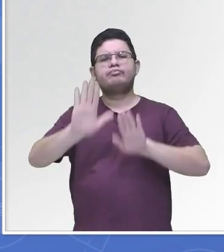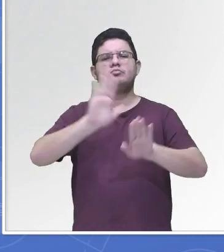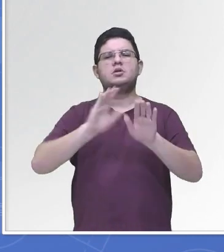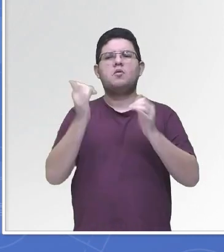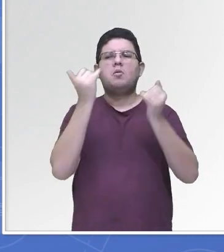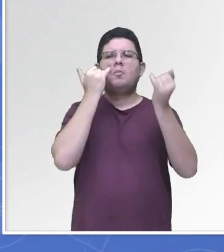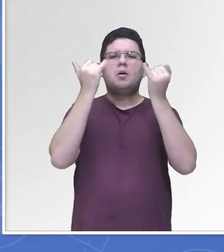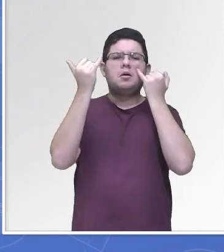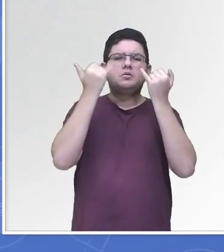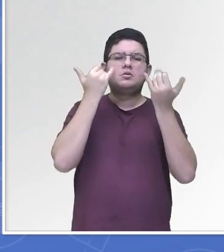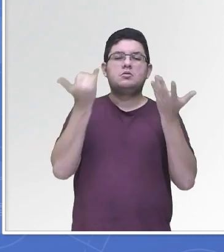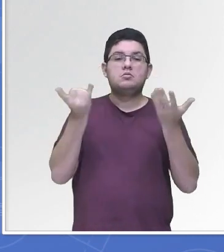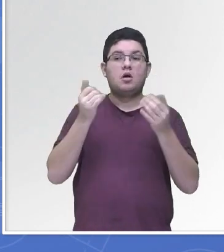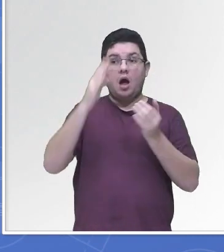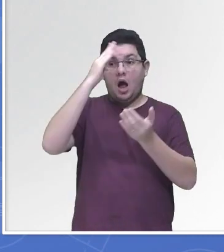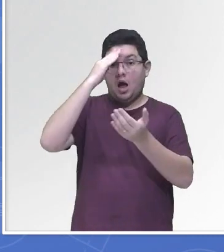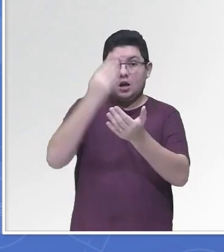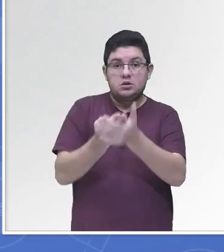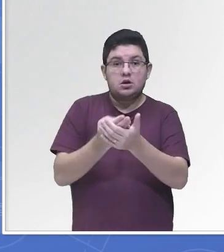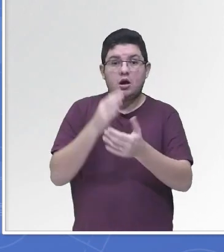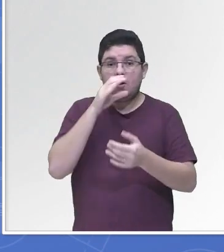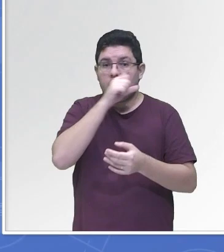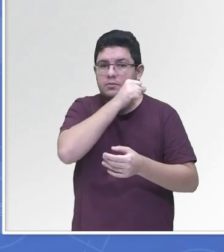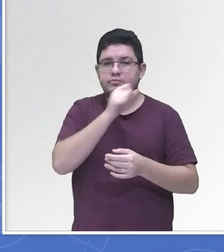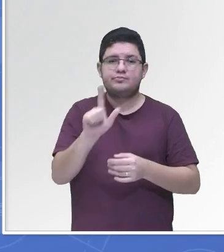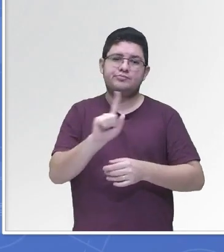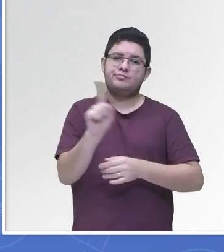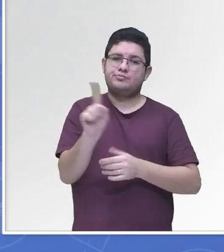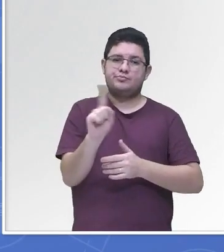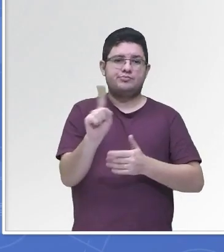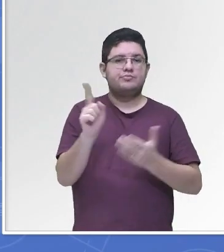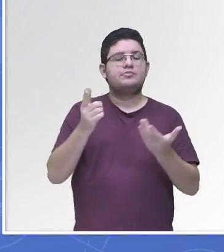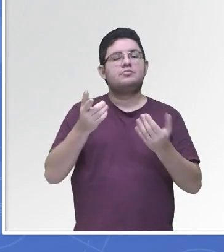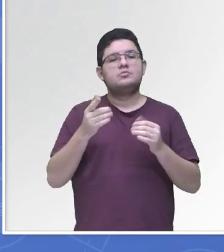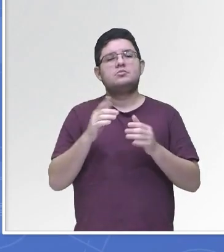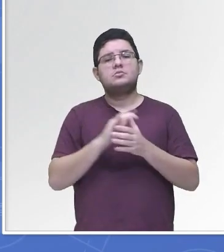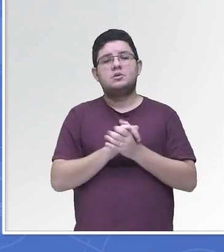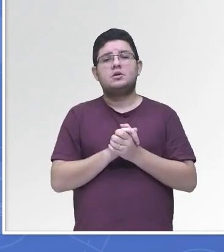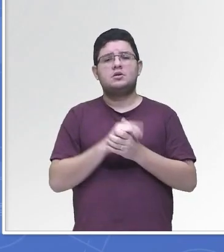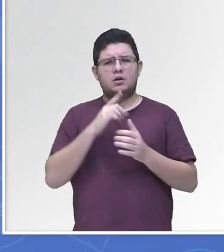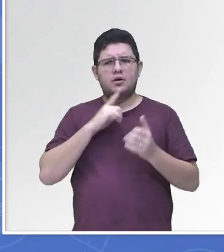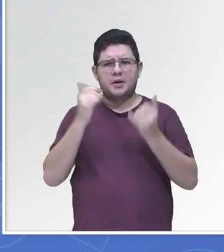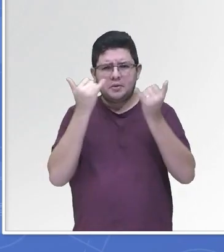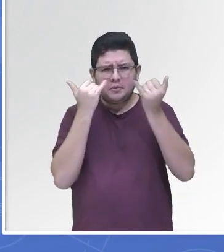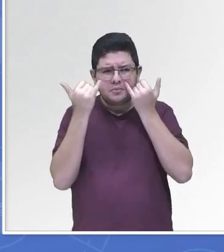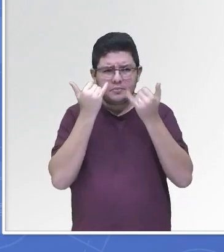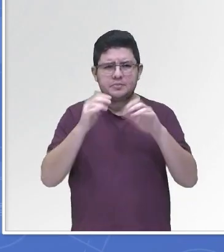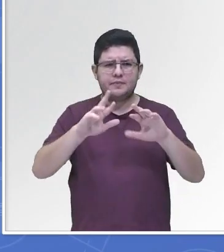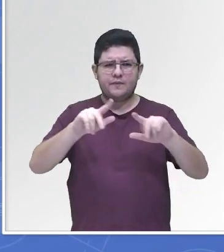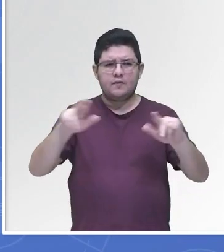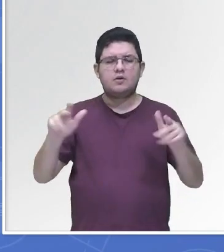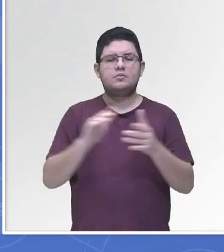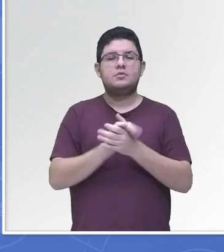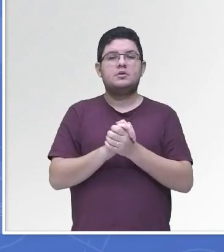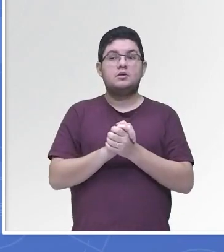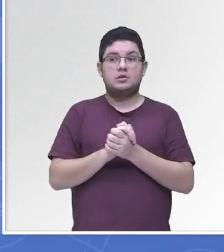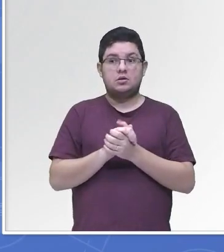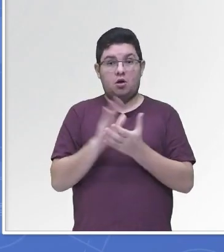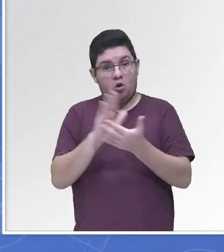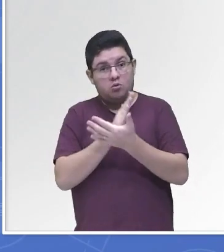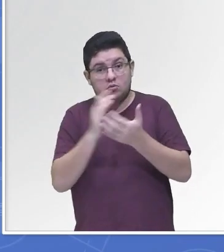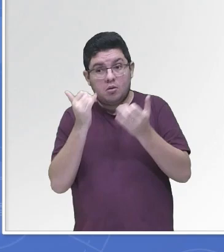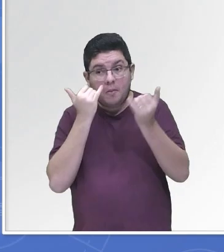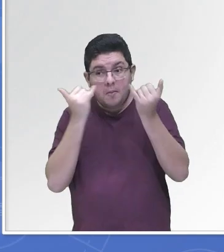nós. Não podemos acreditar logo de primeira não, né? Temos muitas informações, muitos meios. Se por um lado elas chegam mais